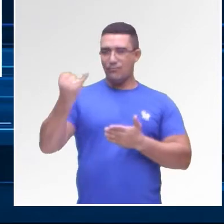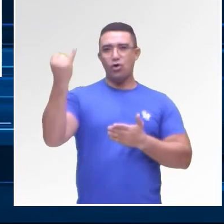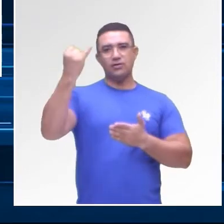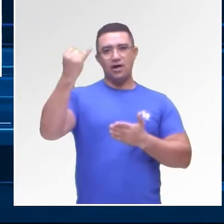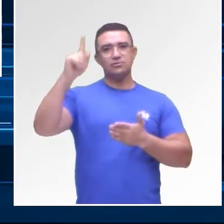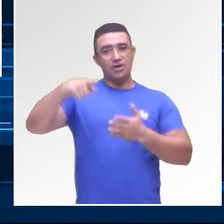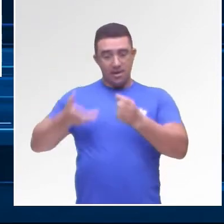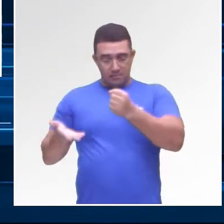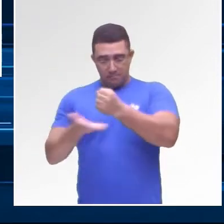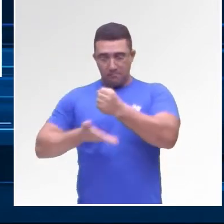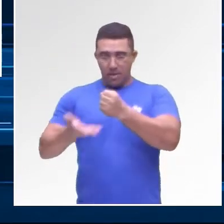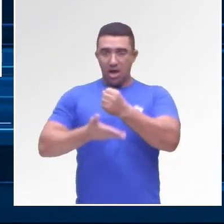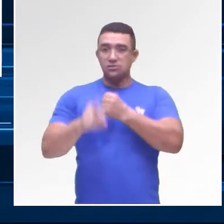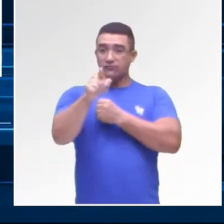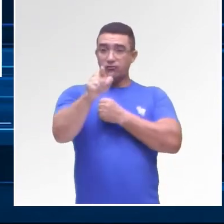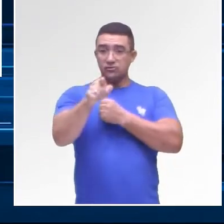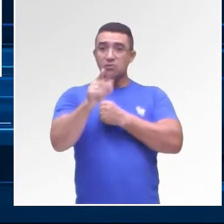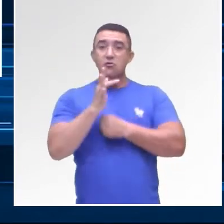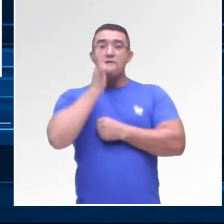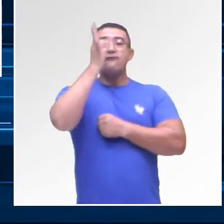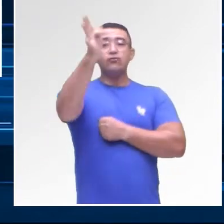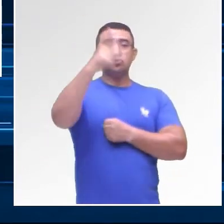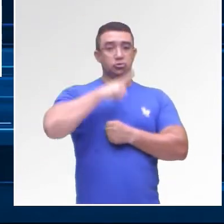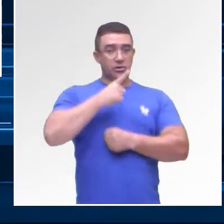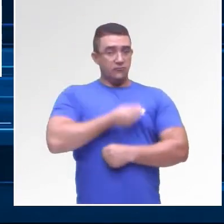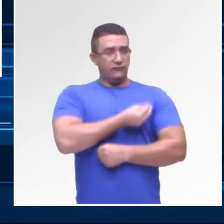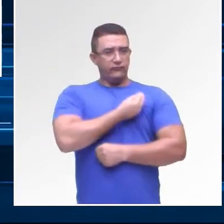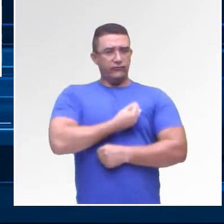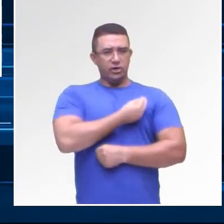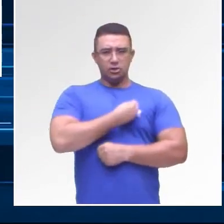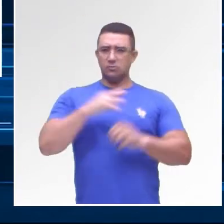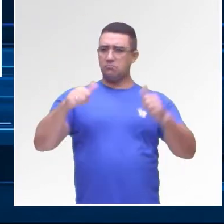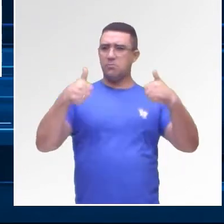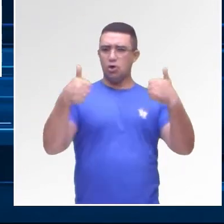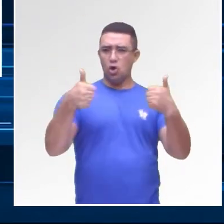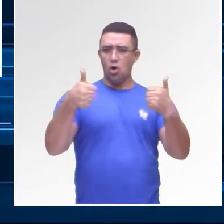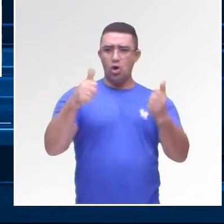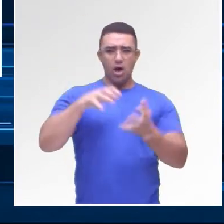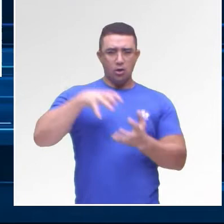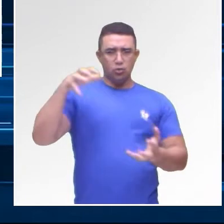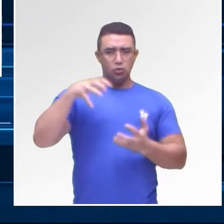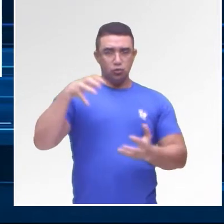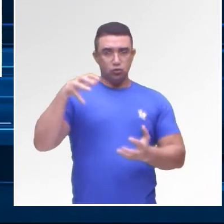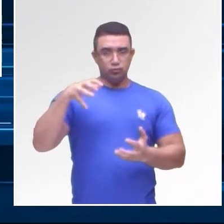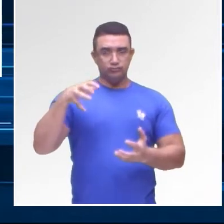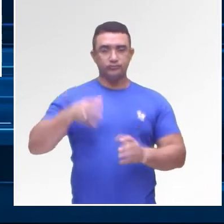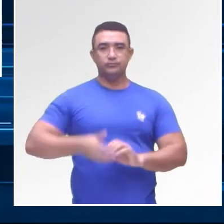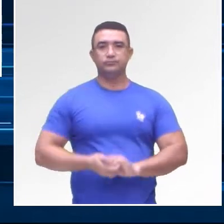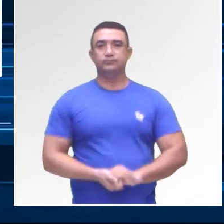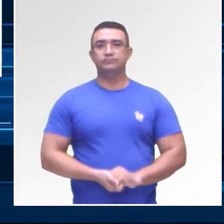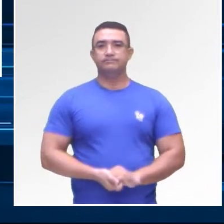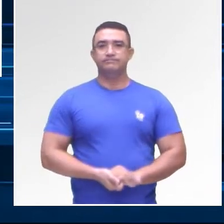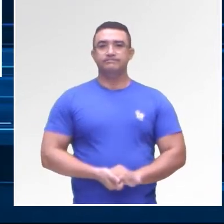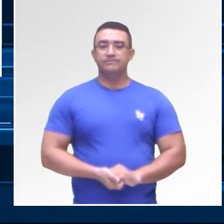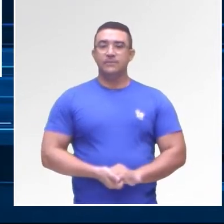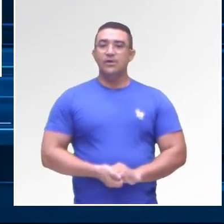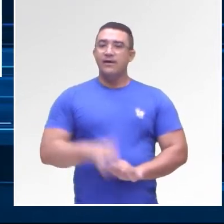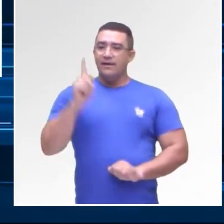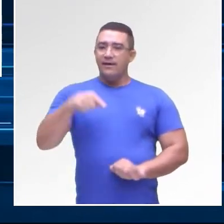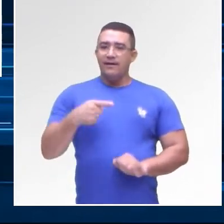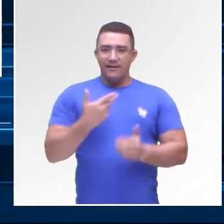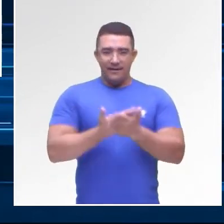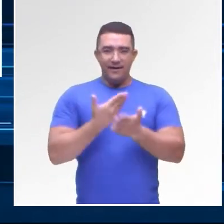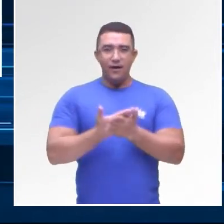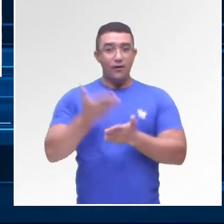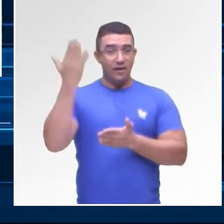base para que vocês possam atingir uma vida tranquila na vida adulta, tá bom? Então, muito bem, essa foi a nossa